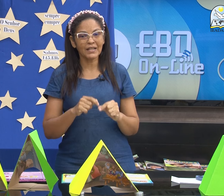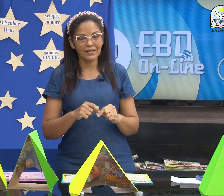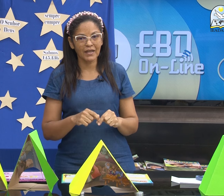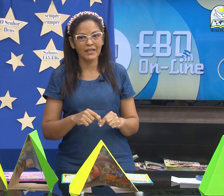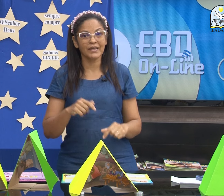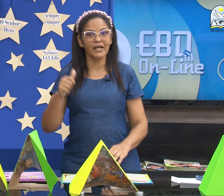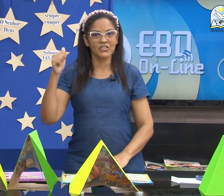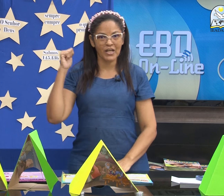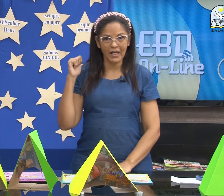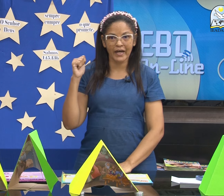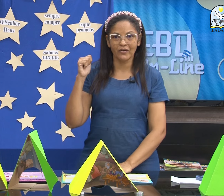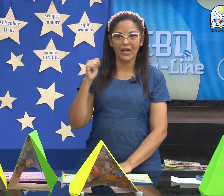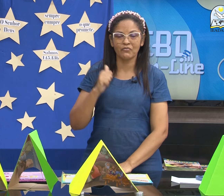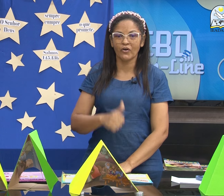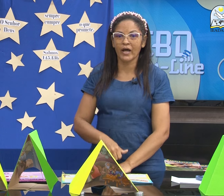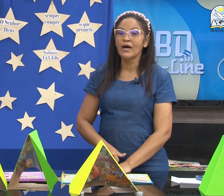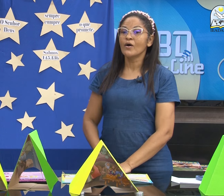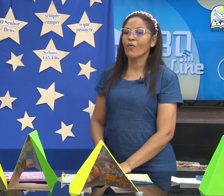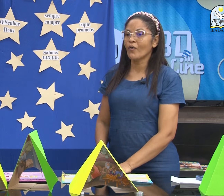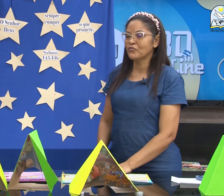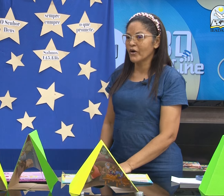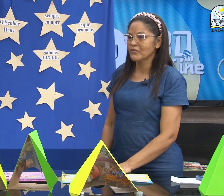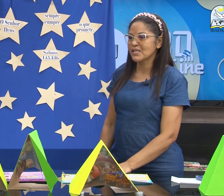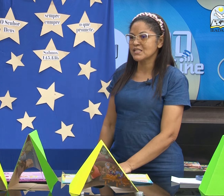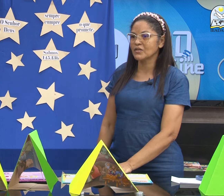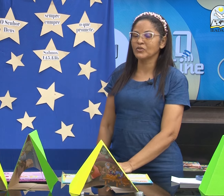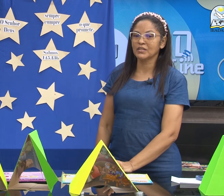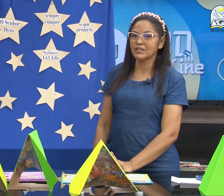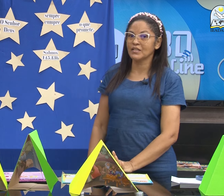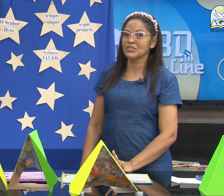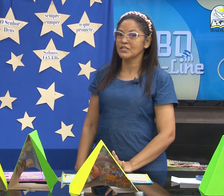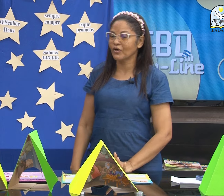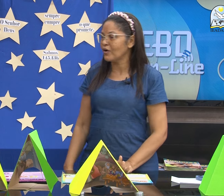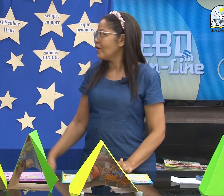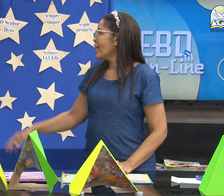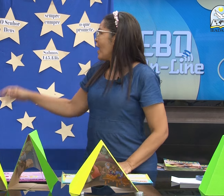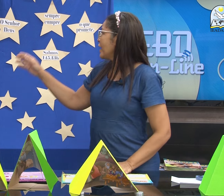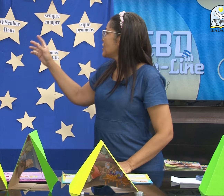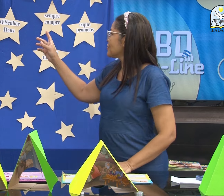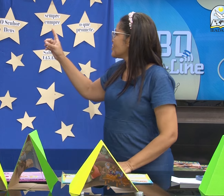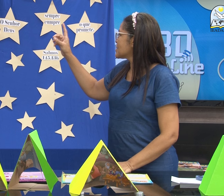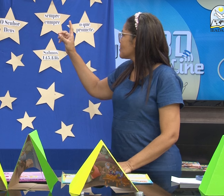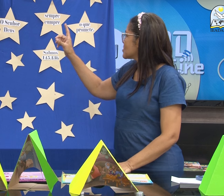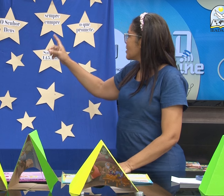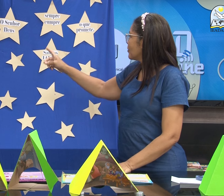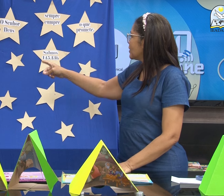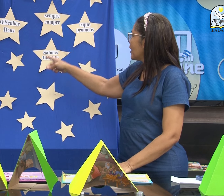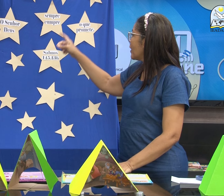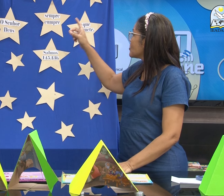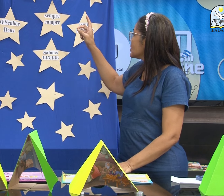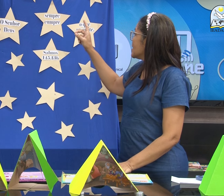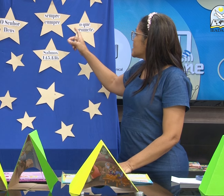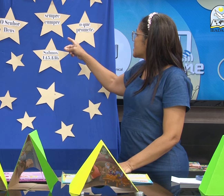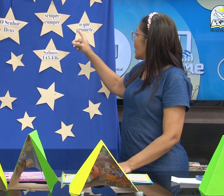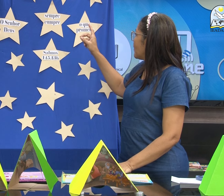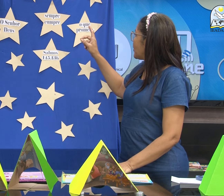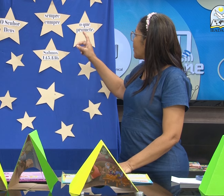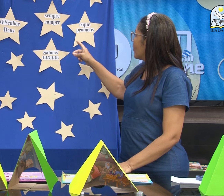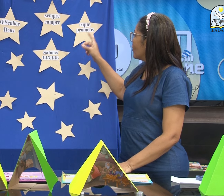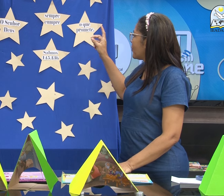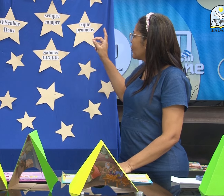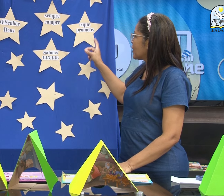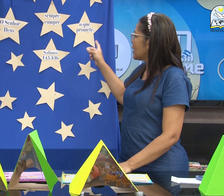dentro da Tenda que eles já leram lá fora Qual foi o versículo que ti ensinou aí eles vão dizer o Senhor Deus